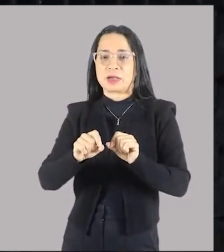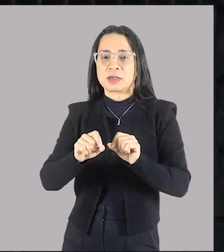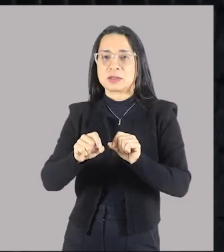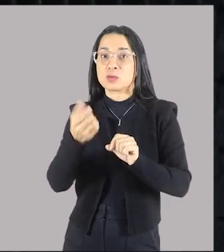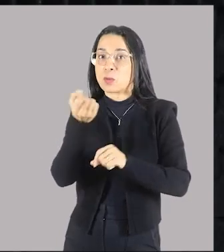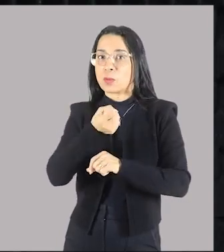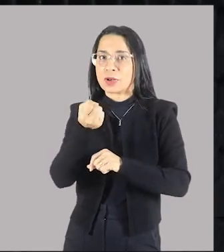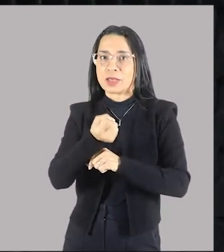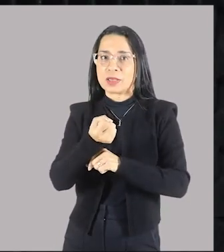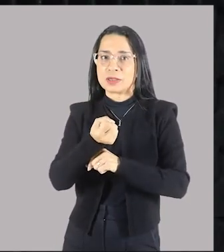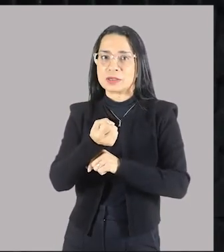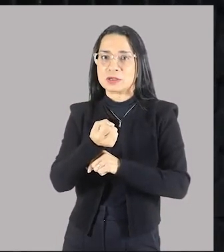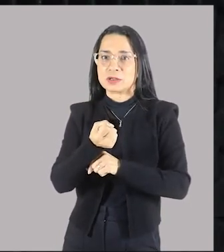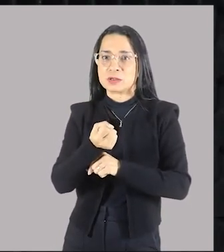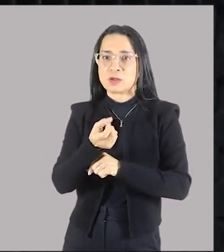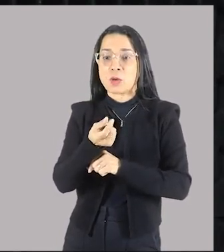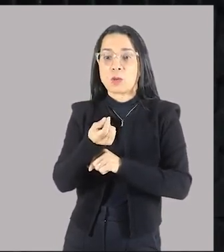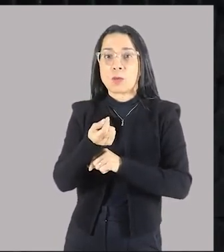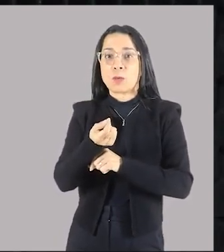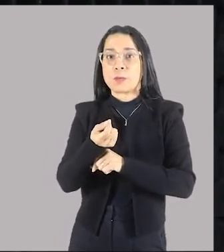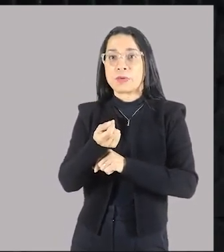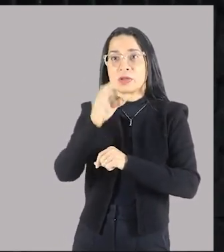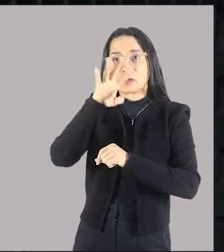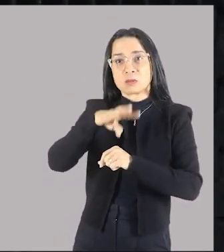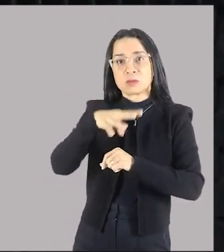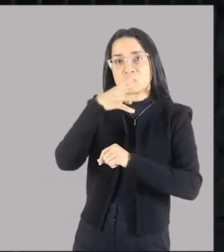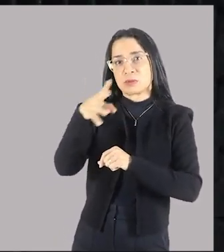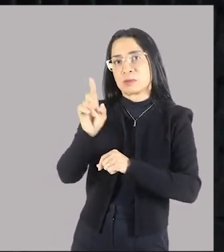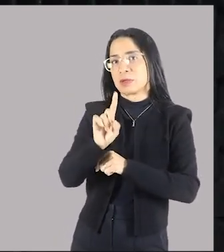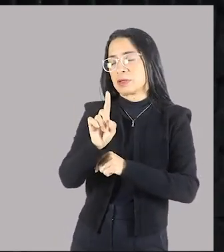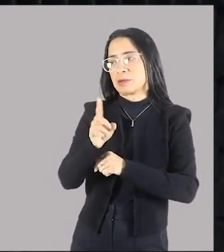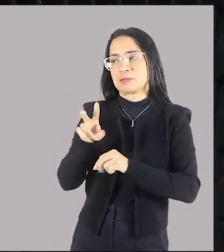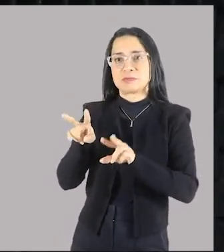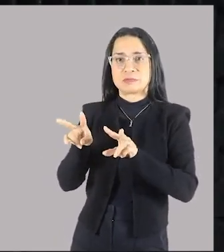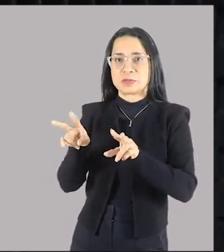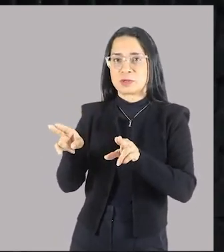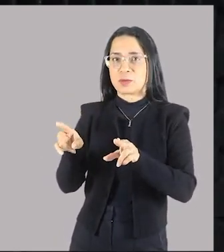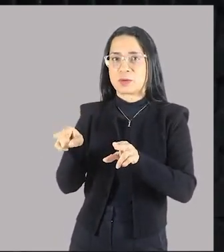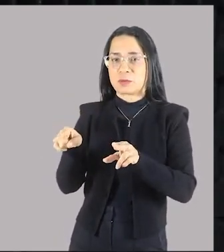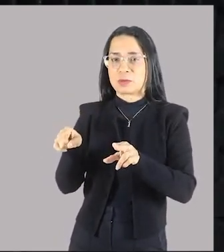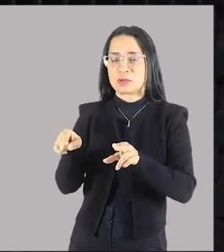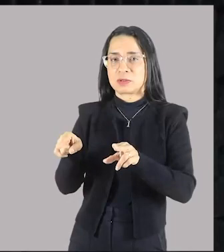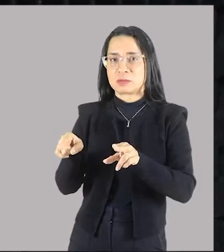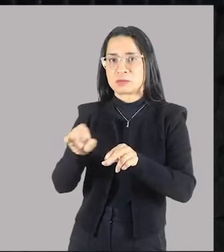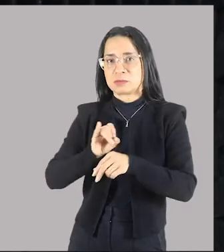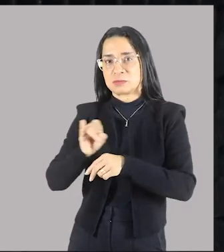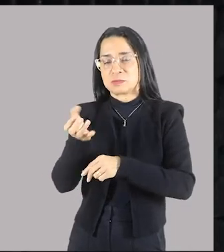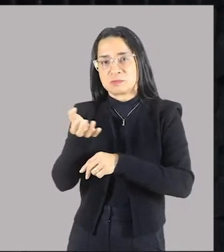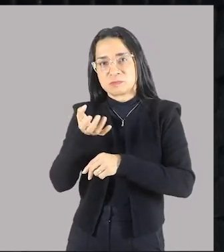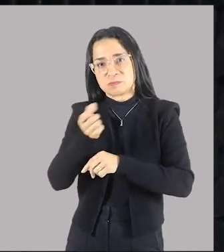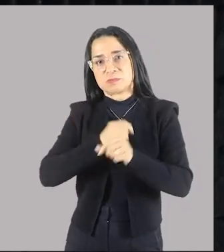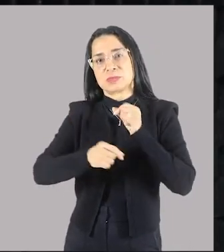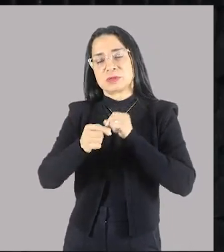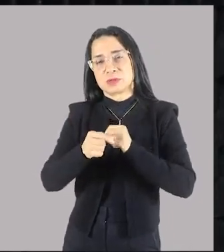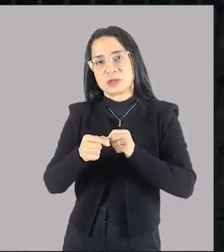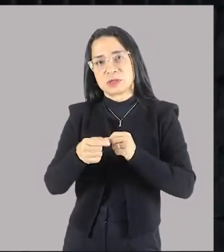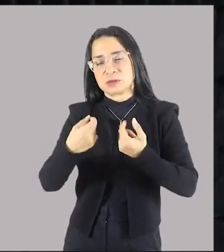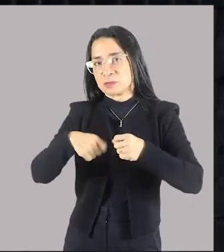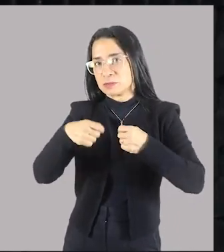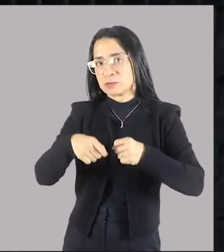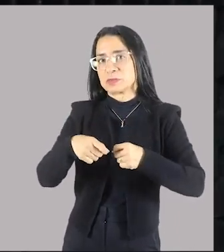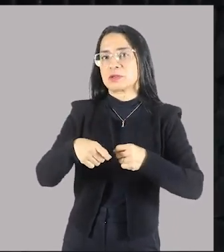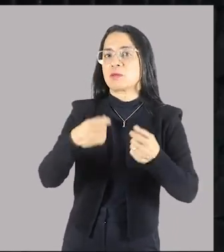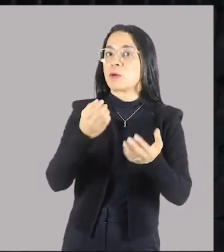tabela. Ele estava acima. E se eu quisesse levar, eu teria que comprar. E para me denunciar, o